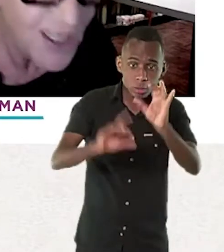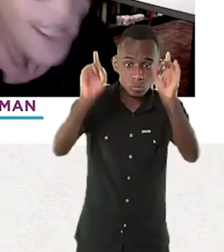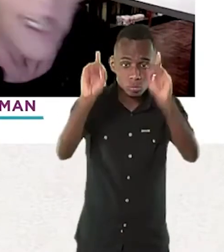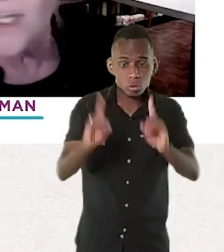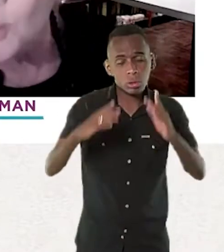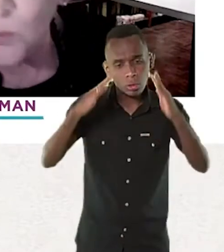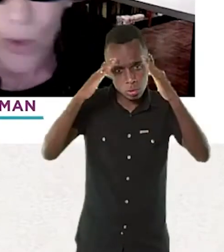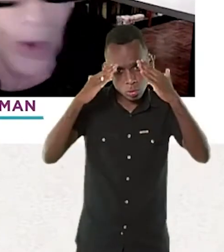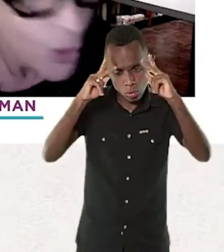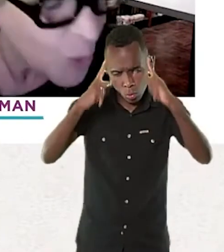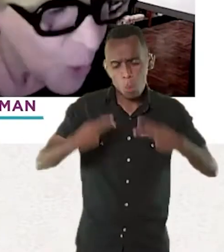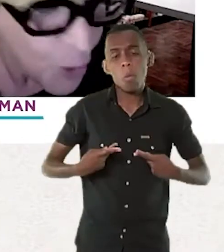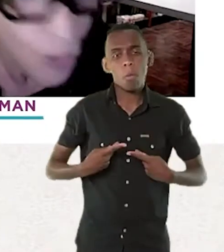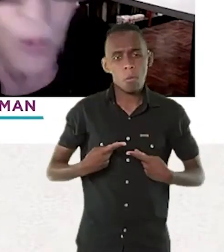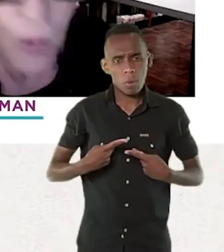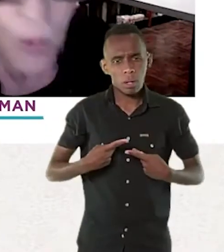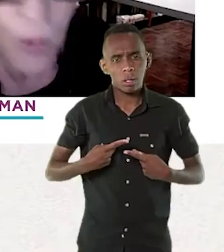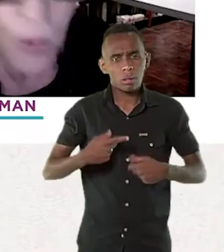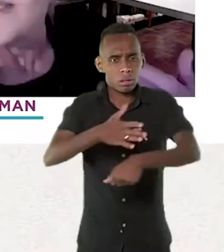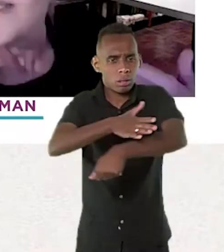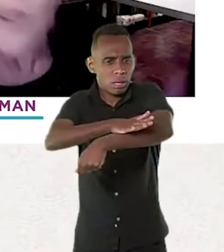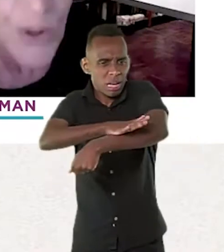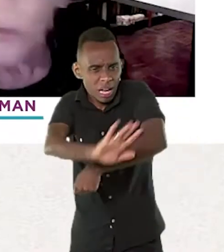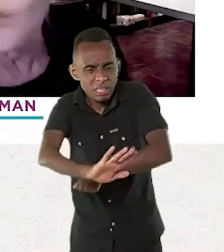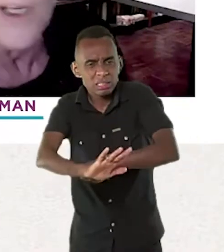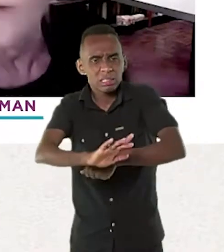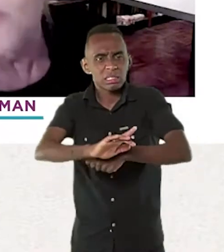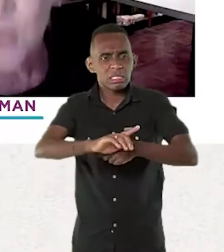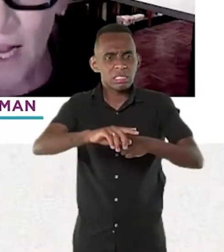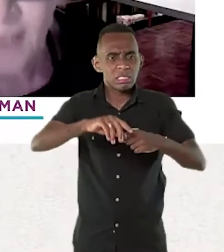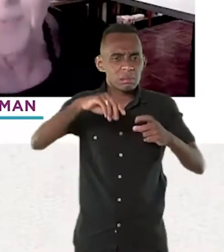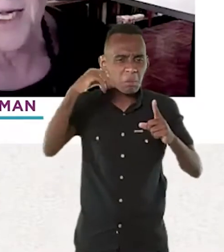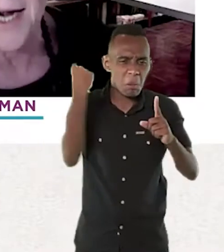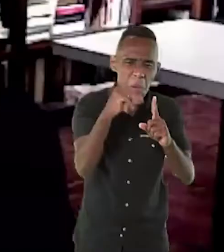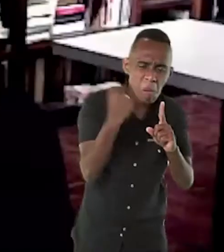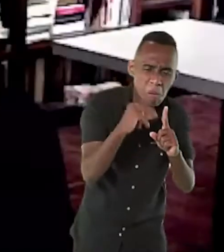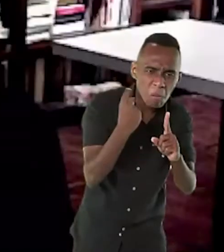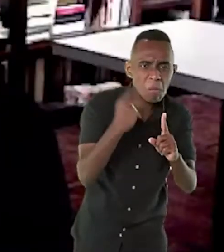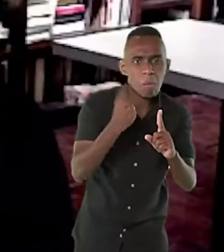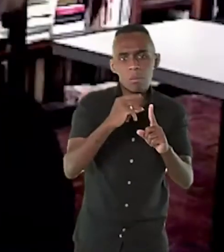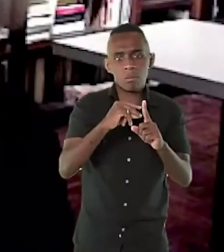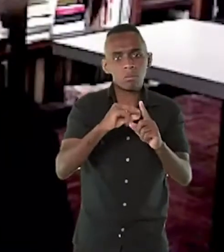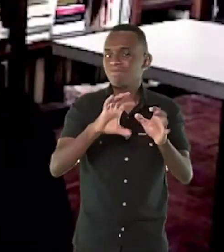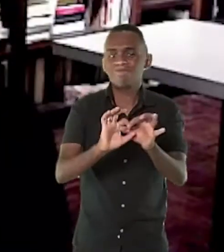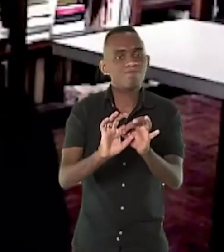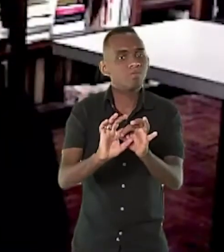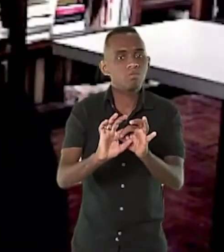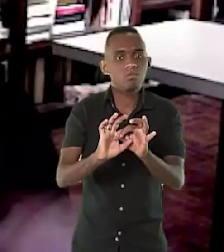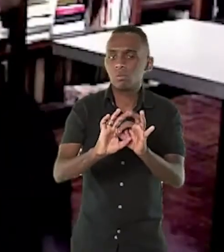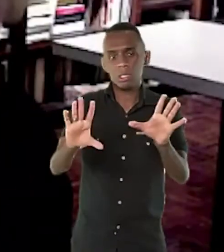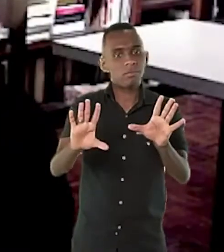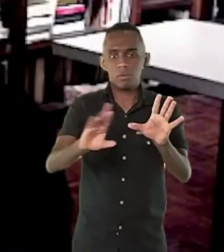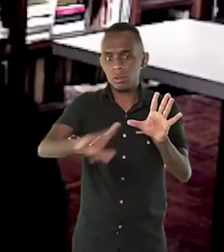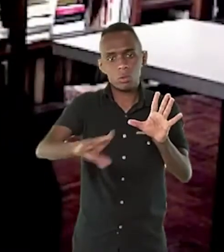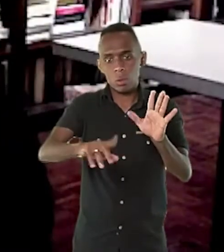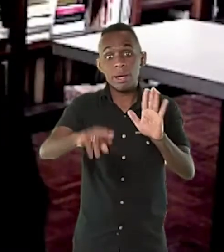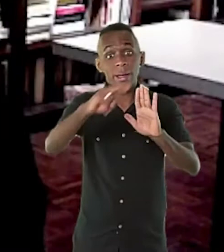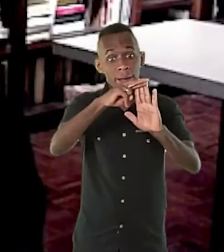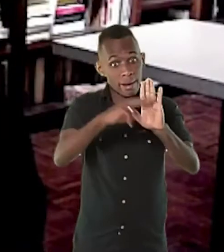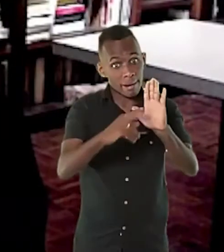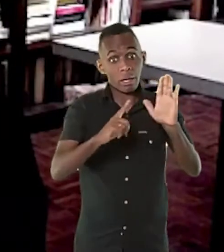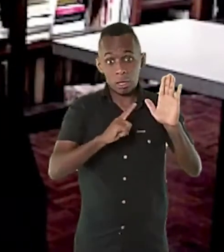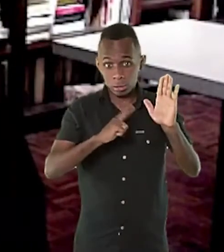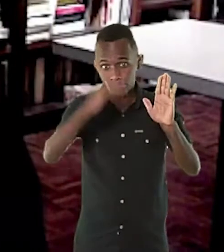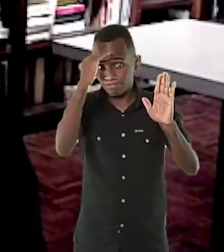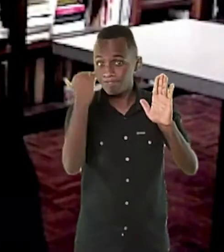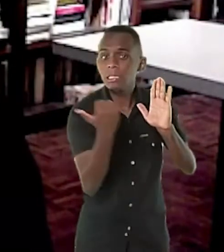Então, racismo, tortura, isso não está liberado. Não está liberado. Isso não é